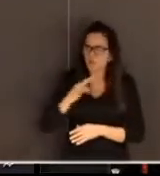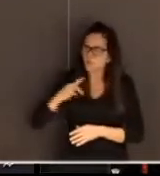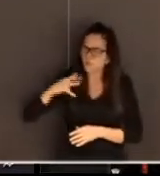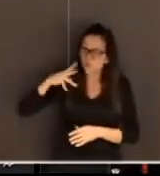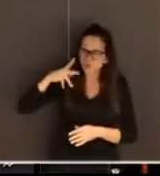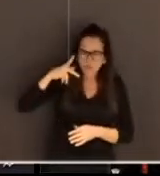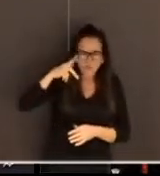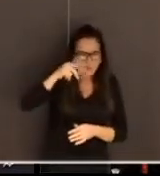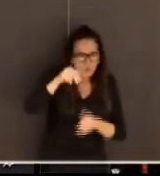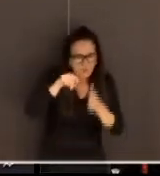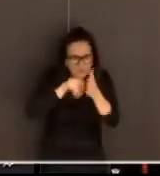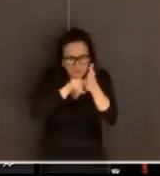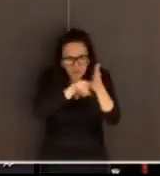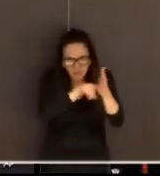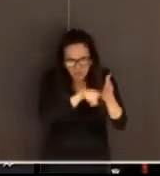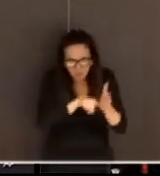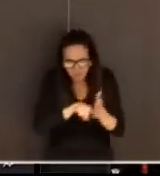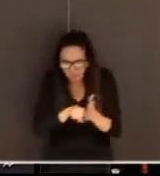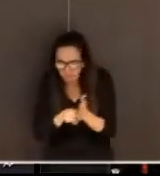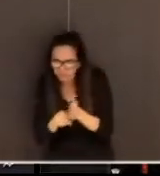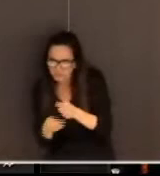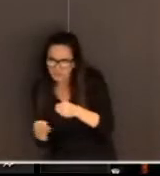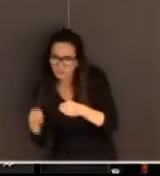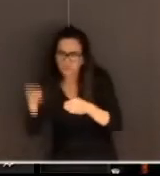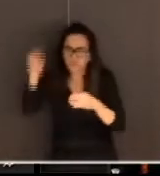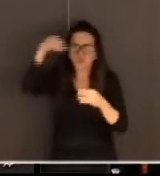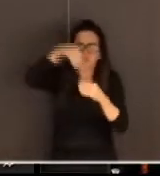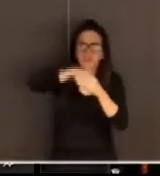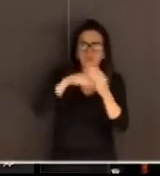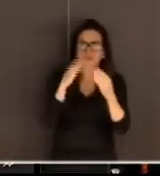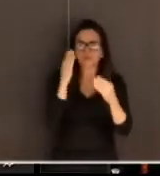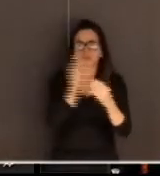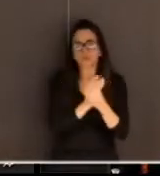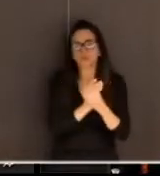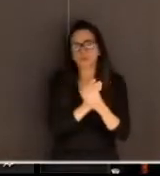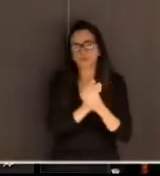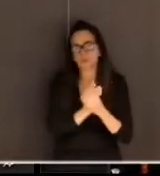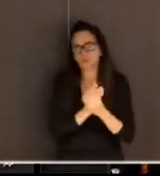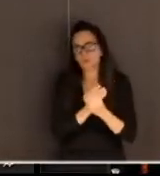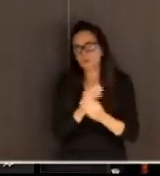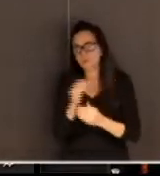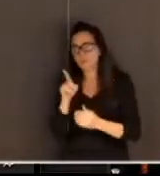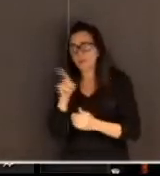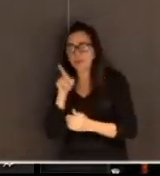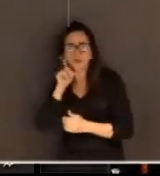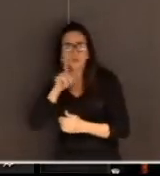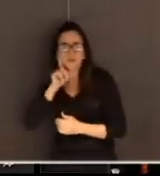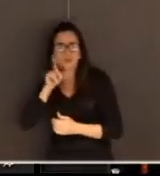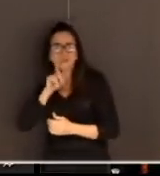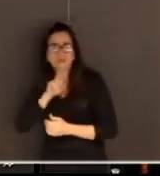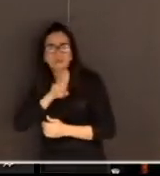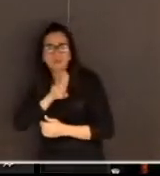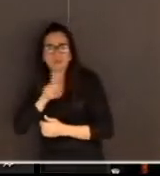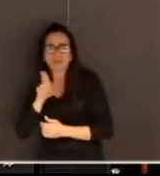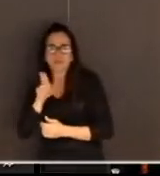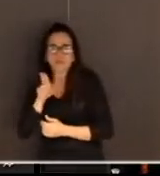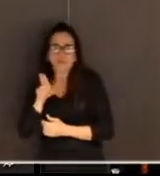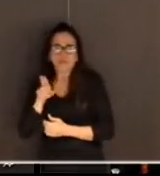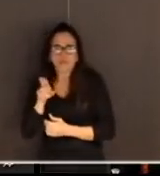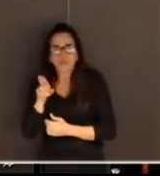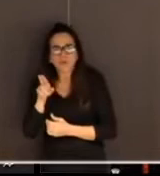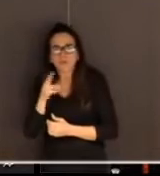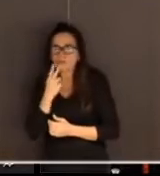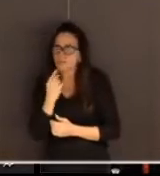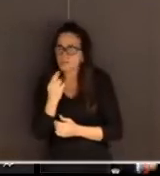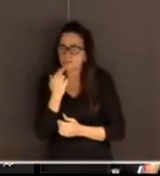incorporadas ao processo. No direito anglo-americano, isso é chamado de Total Evidence Principle, ou